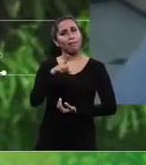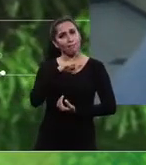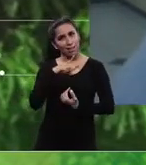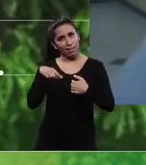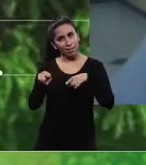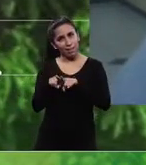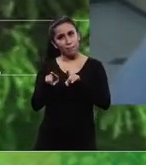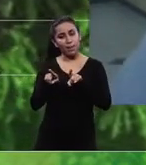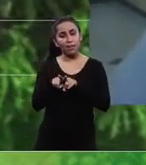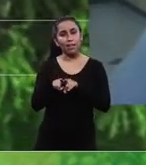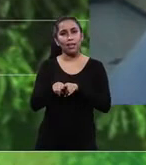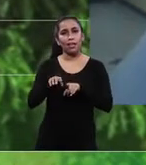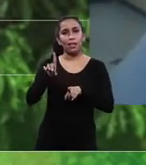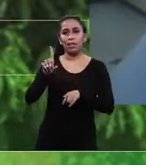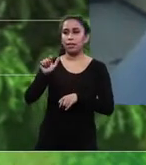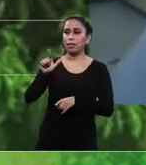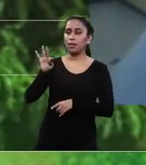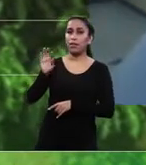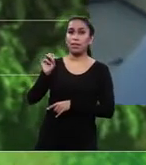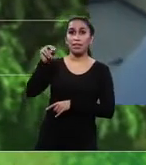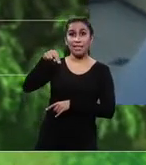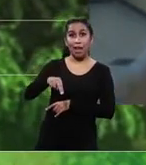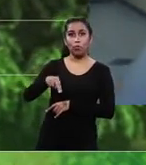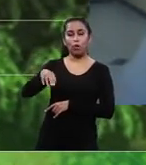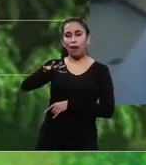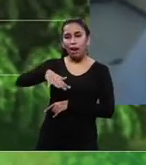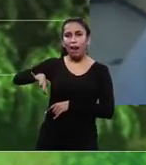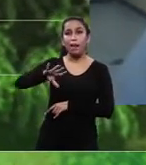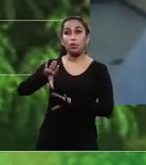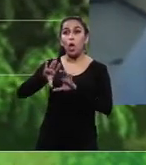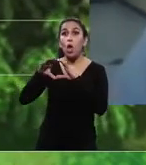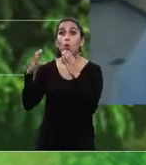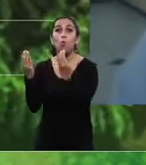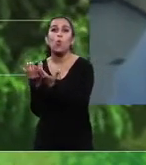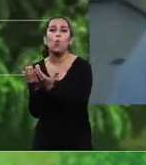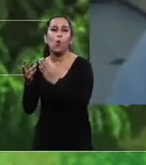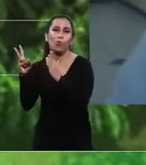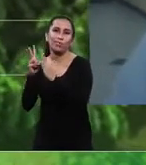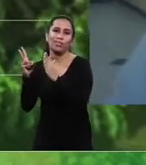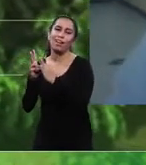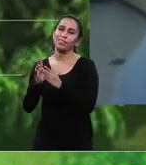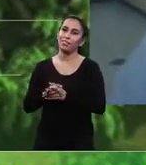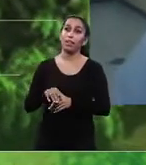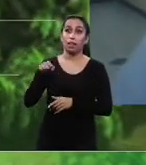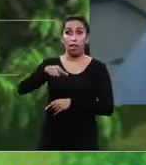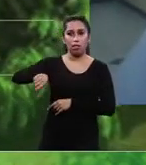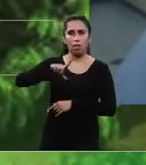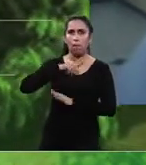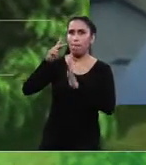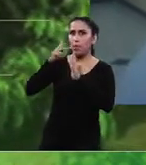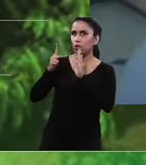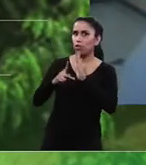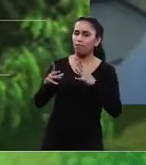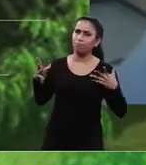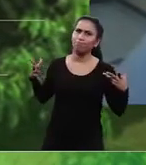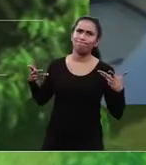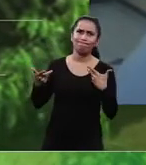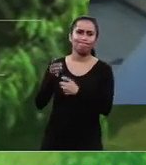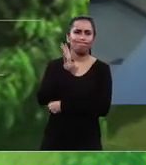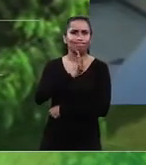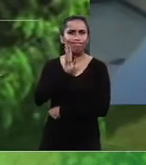Dalto Tupari, da terra indígena Rio Branco. Então, nós temos um projeto belíssimo de produzir cafés de alta qualidade